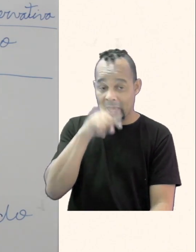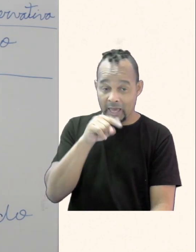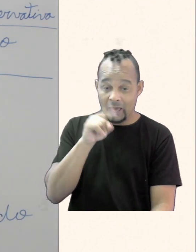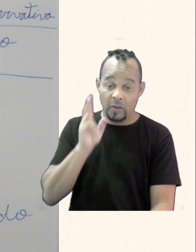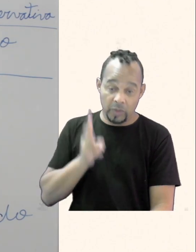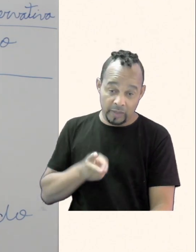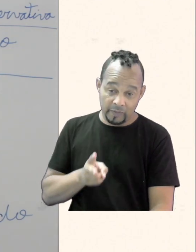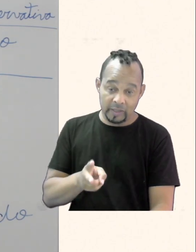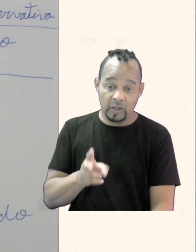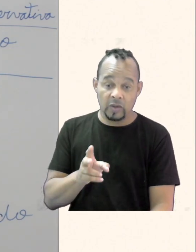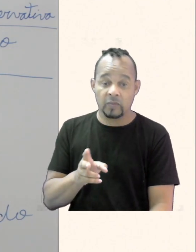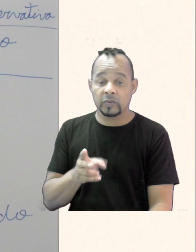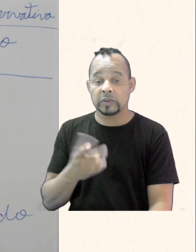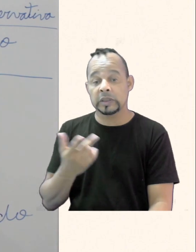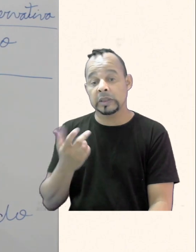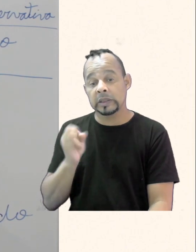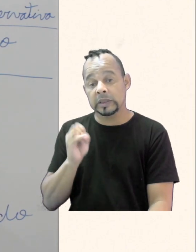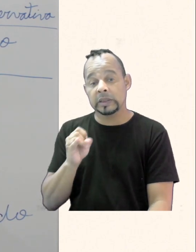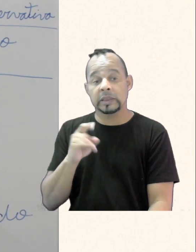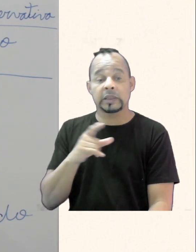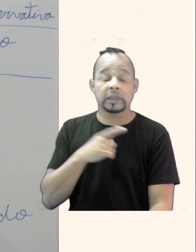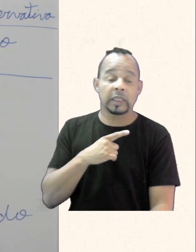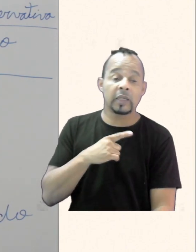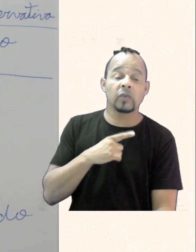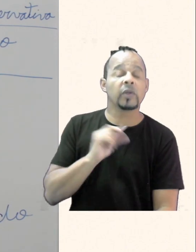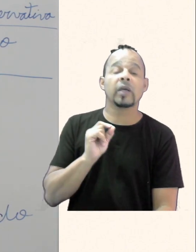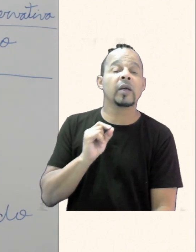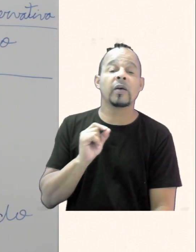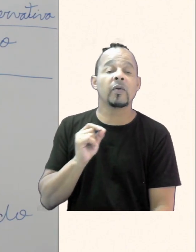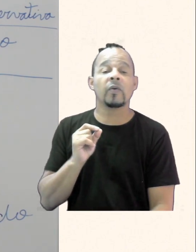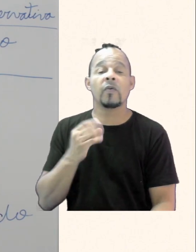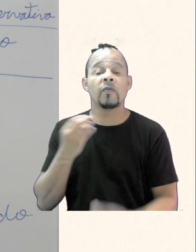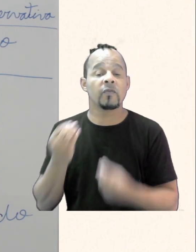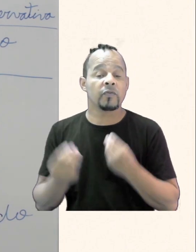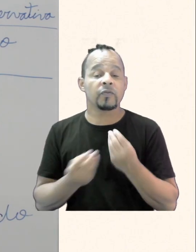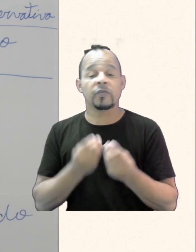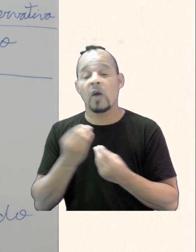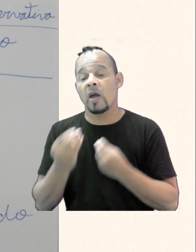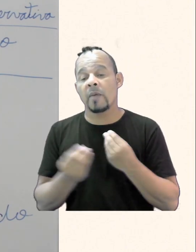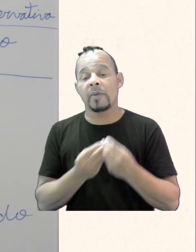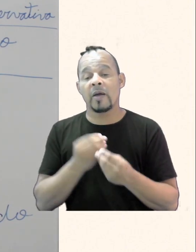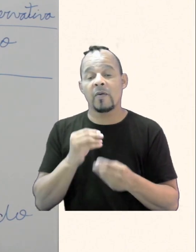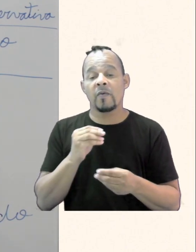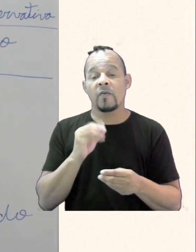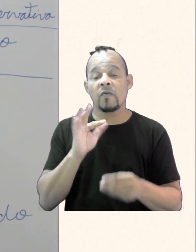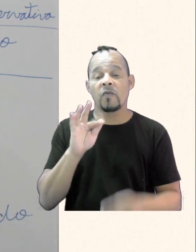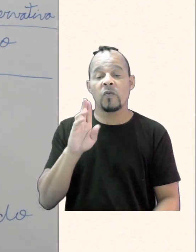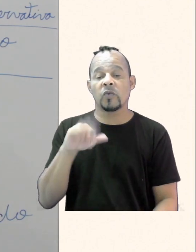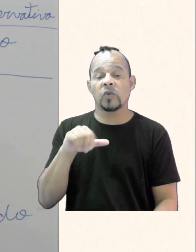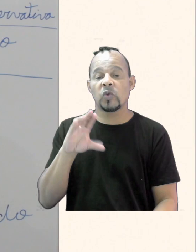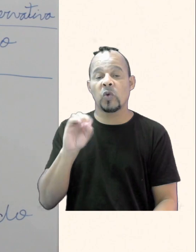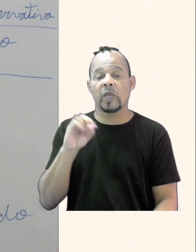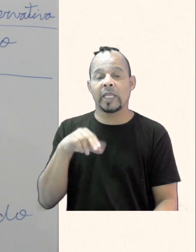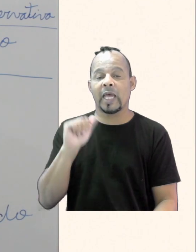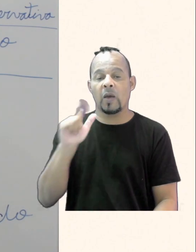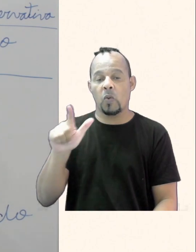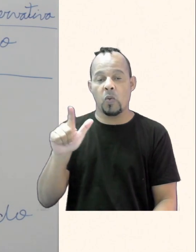vez que você tenha a forma funcional da força F. Bacana?